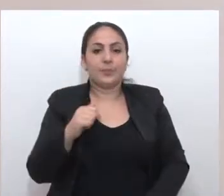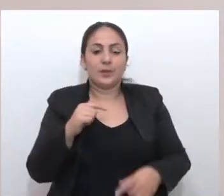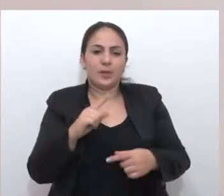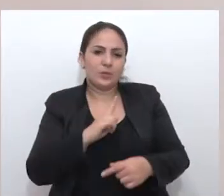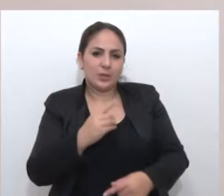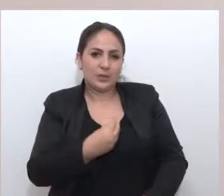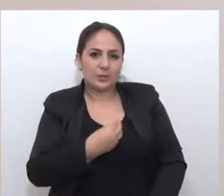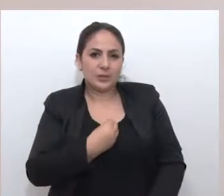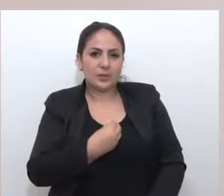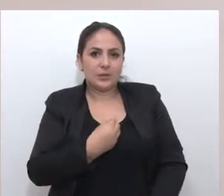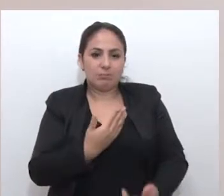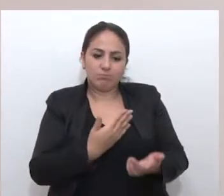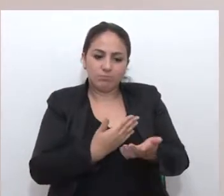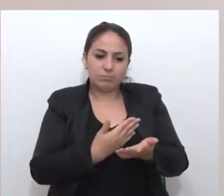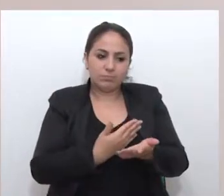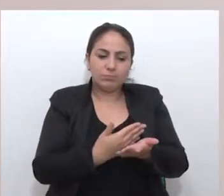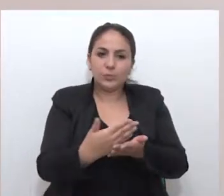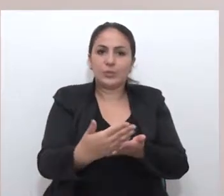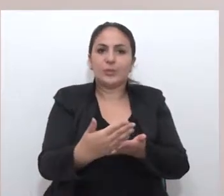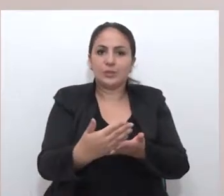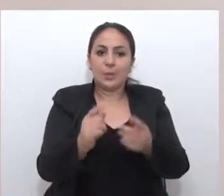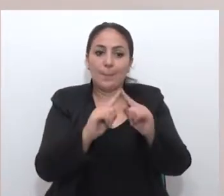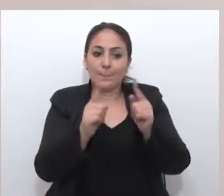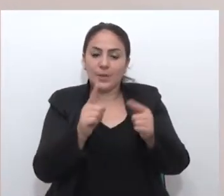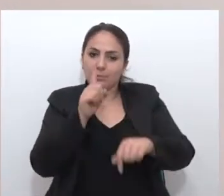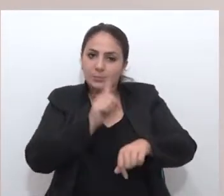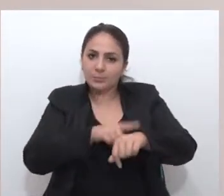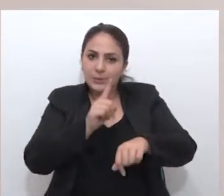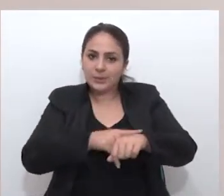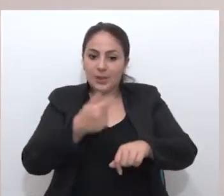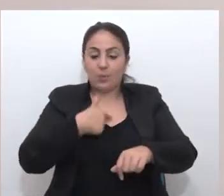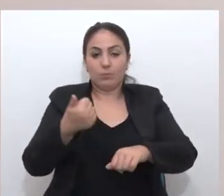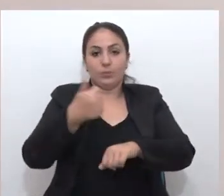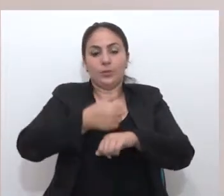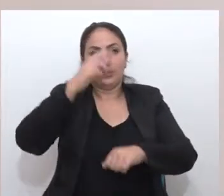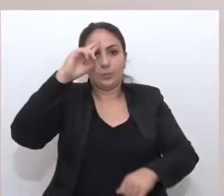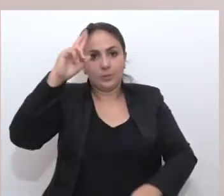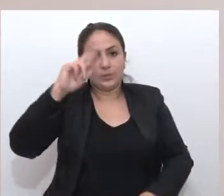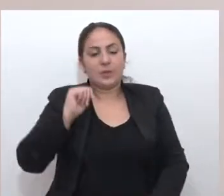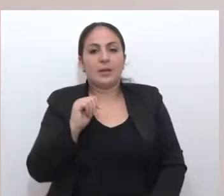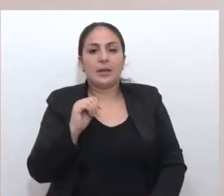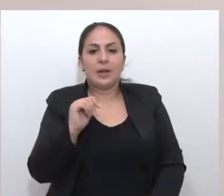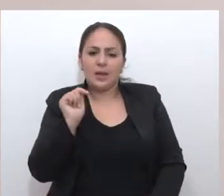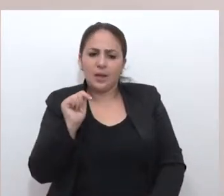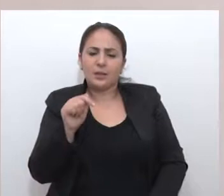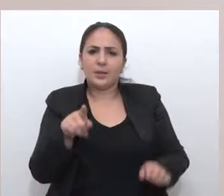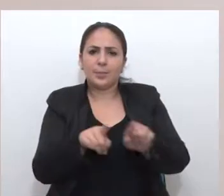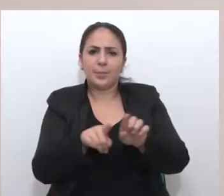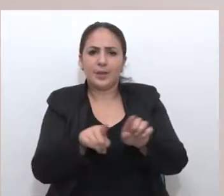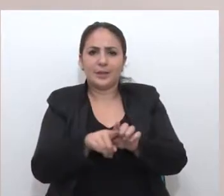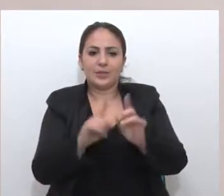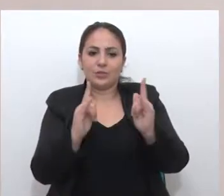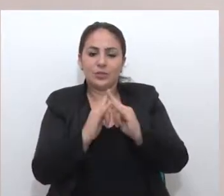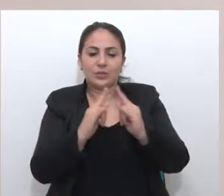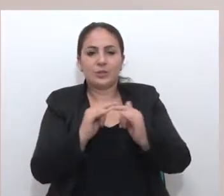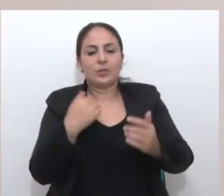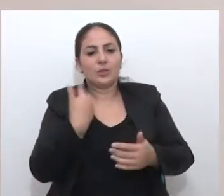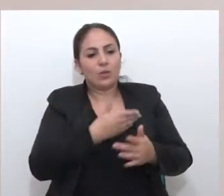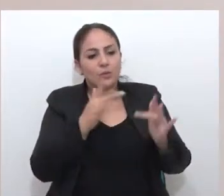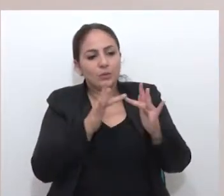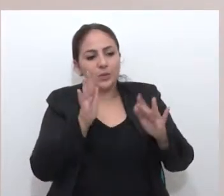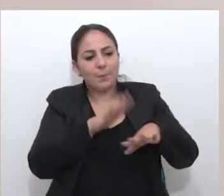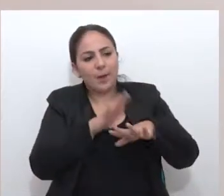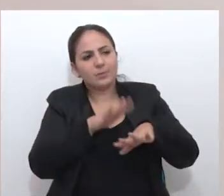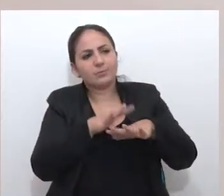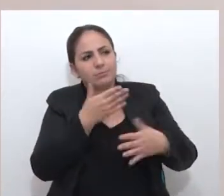né? Estou aqui desde a fundação, mas quando eu assumi essa casa como patrão, o Bigode era patrão do quadro da entidade, né? Aí que nós tivemos